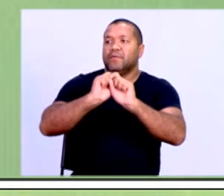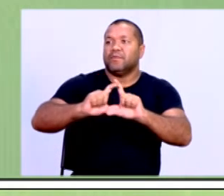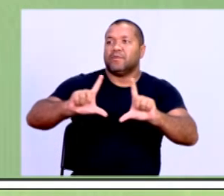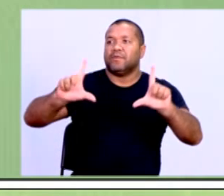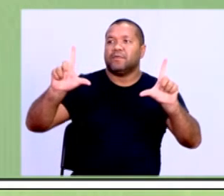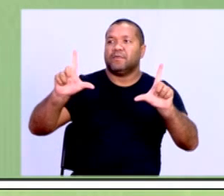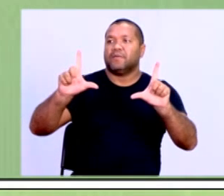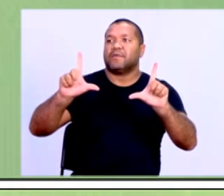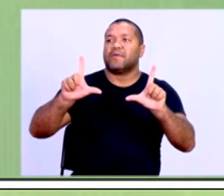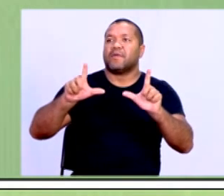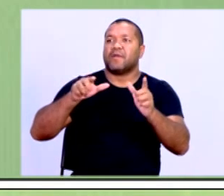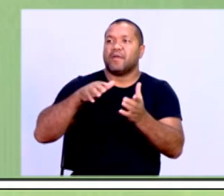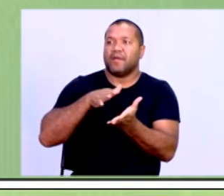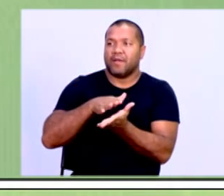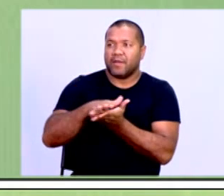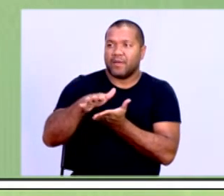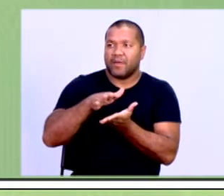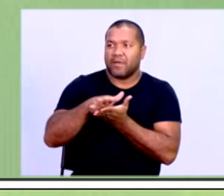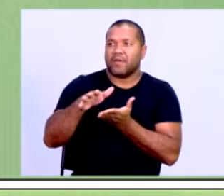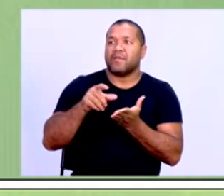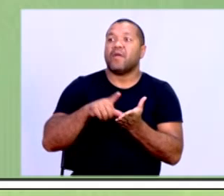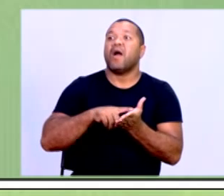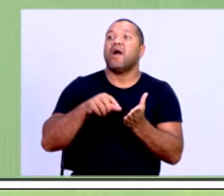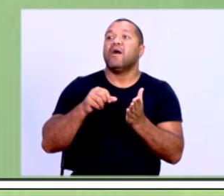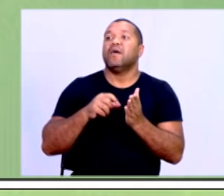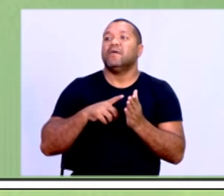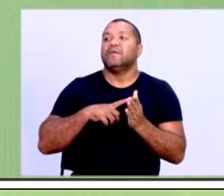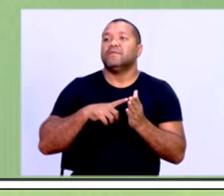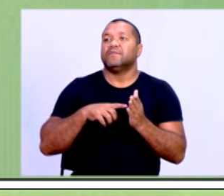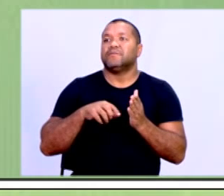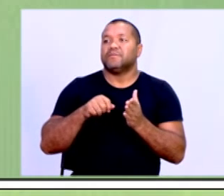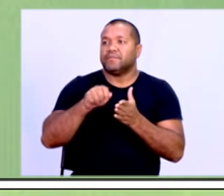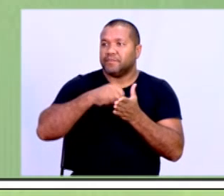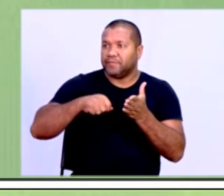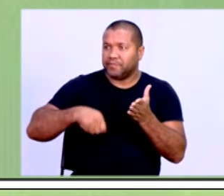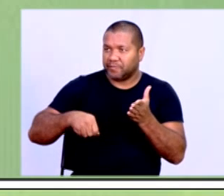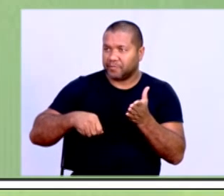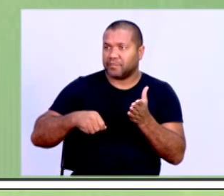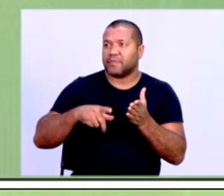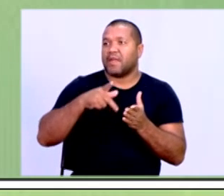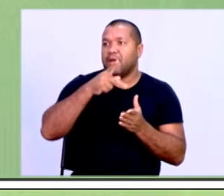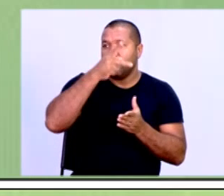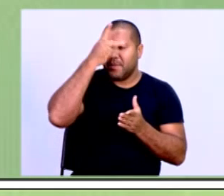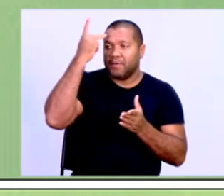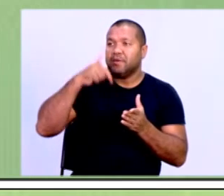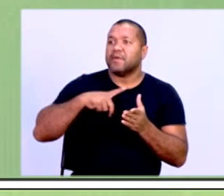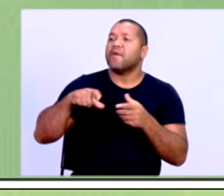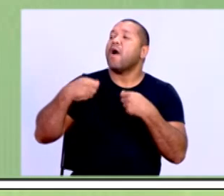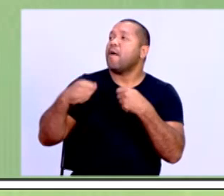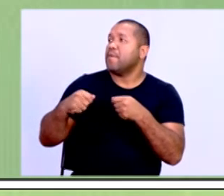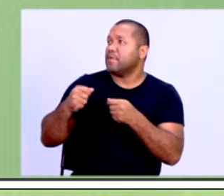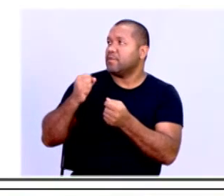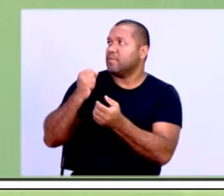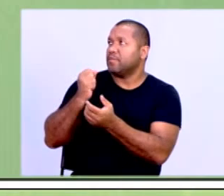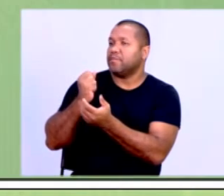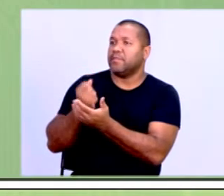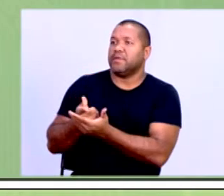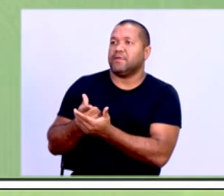o comprovante do registro que o cliente solicitou, pedido de registro de